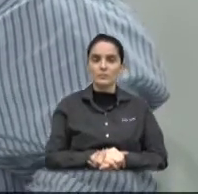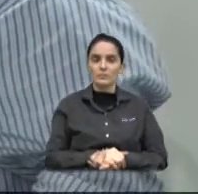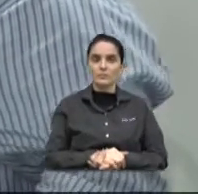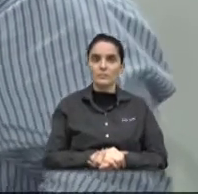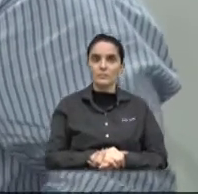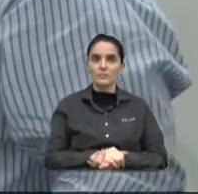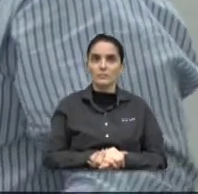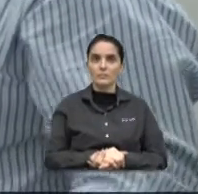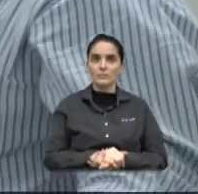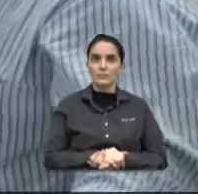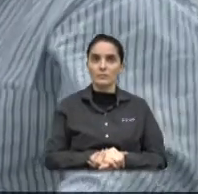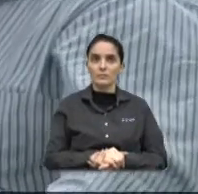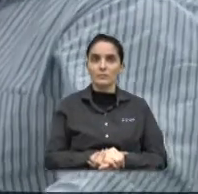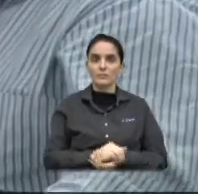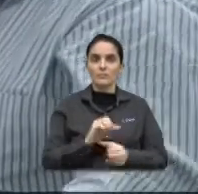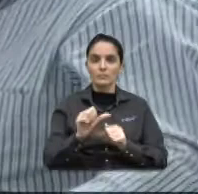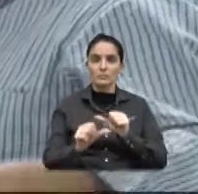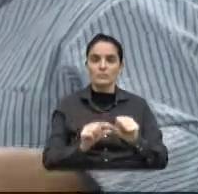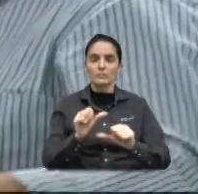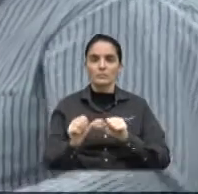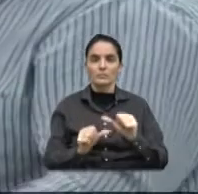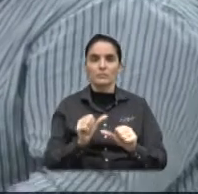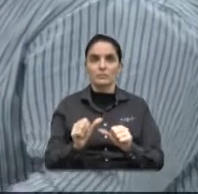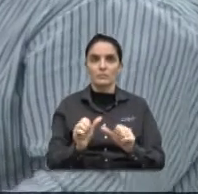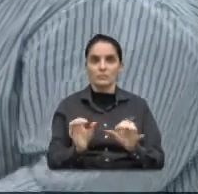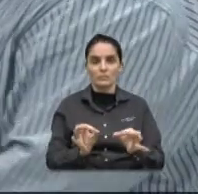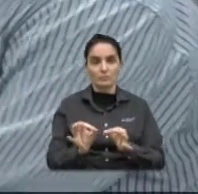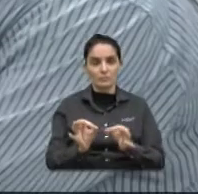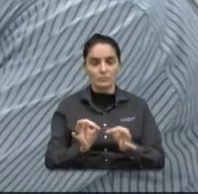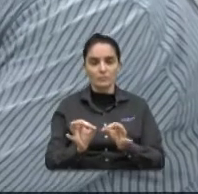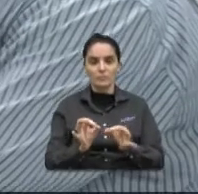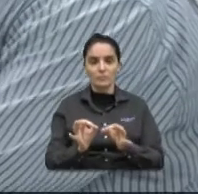essas alterações foram feitas